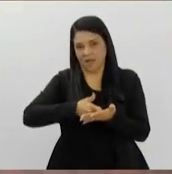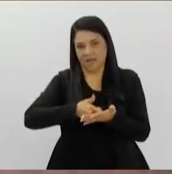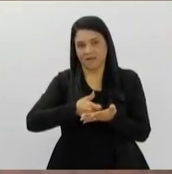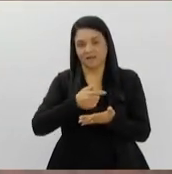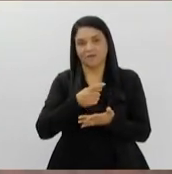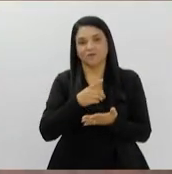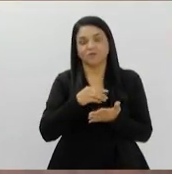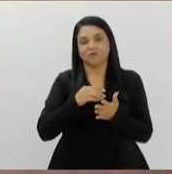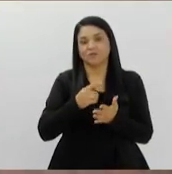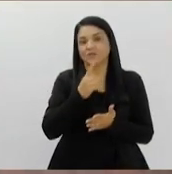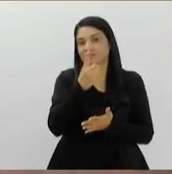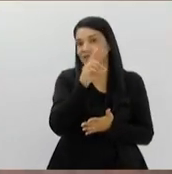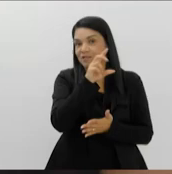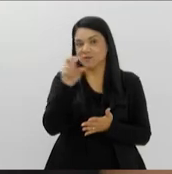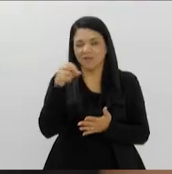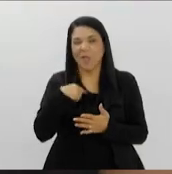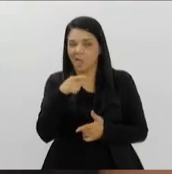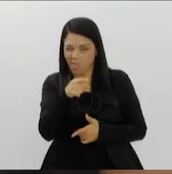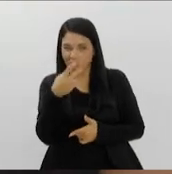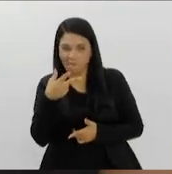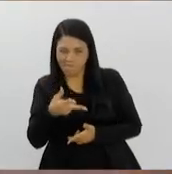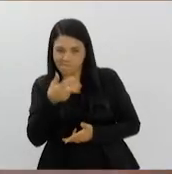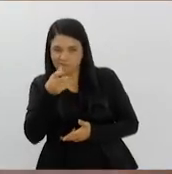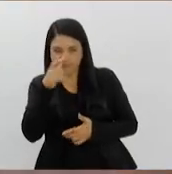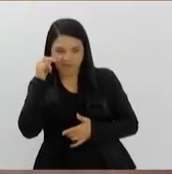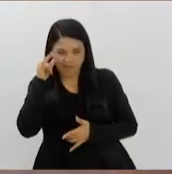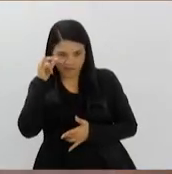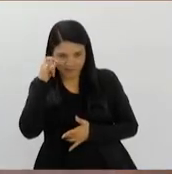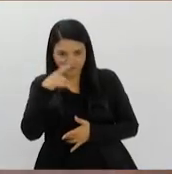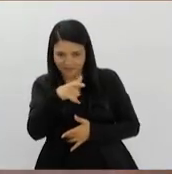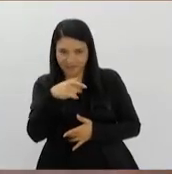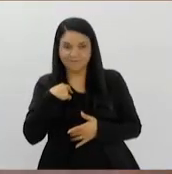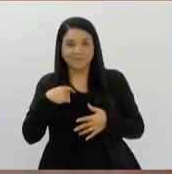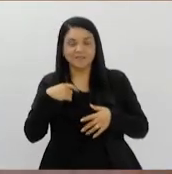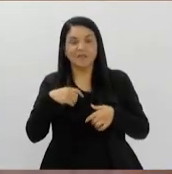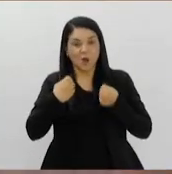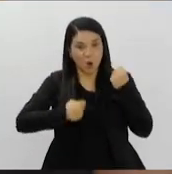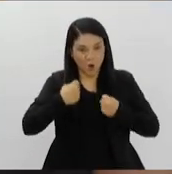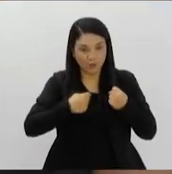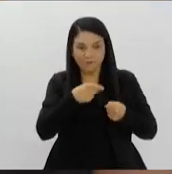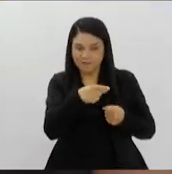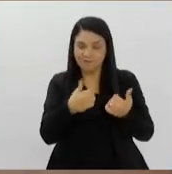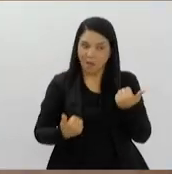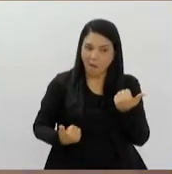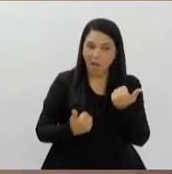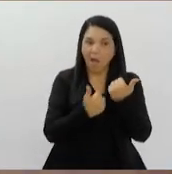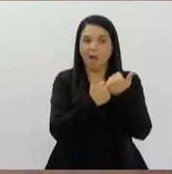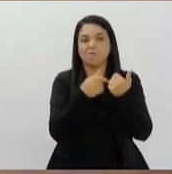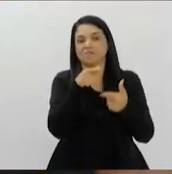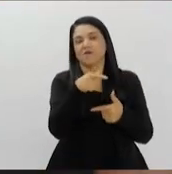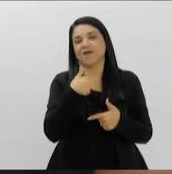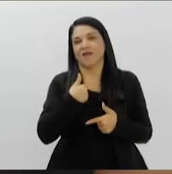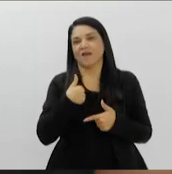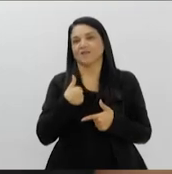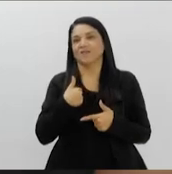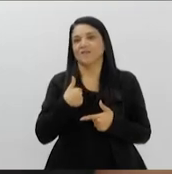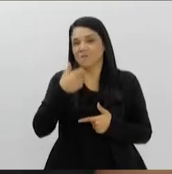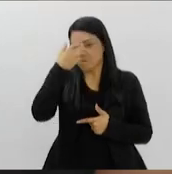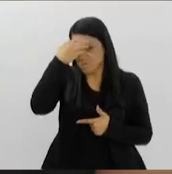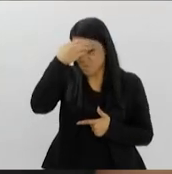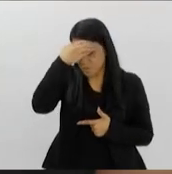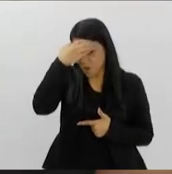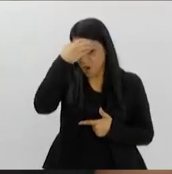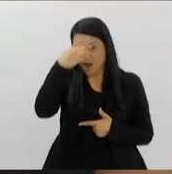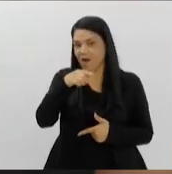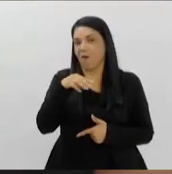que eu fico olhando o seu Instagram, eu quero ver se dessa vez o senhor vai me dar a moral de estar na competição correndo. Eu vou dar a moral, mas só se